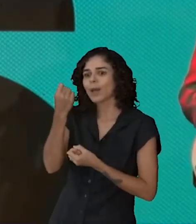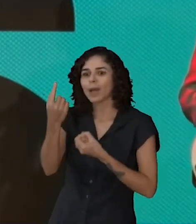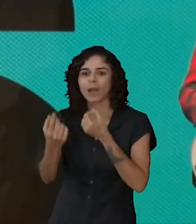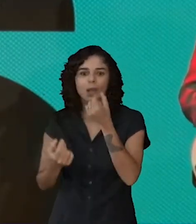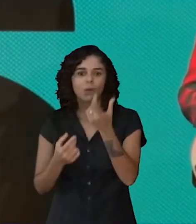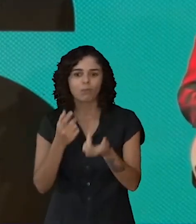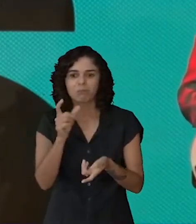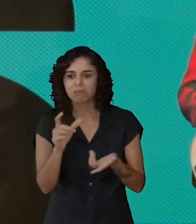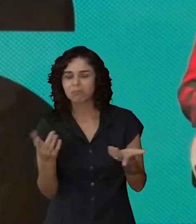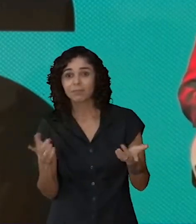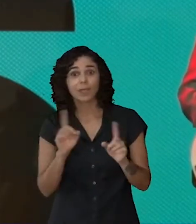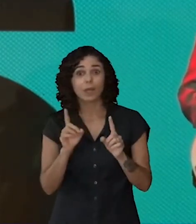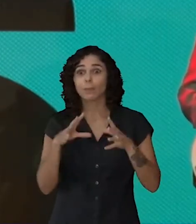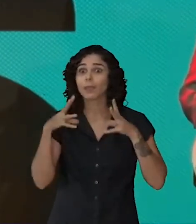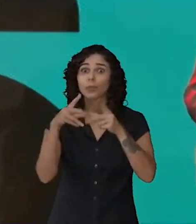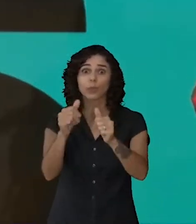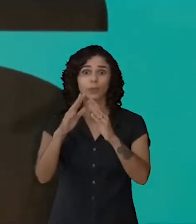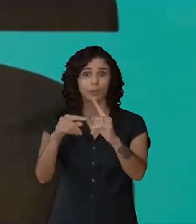para você.